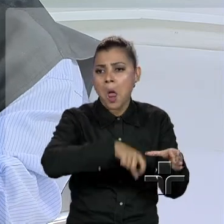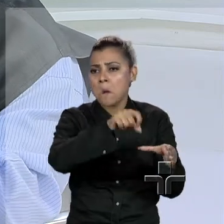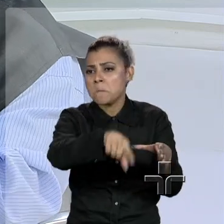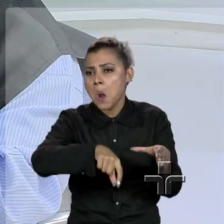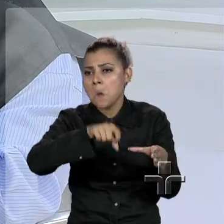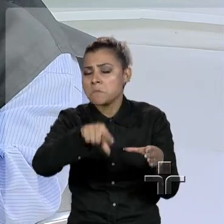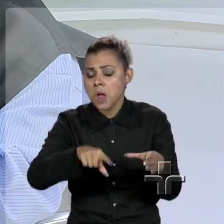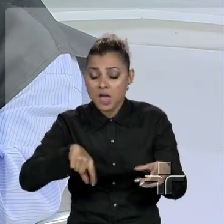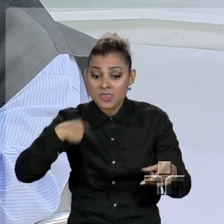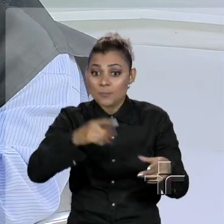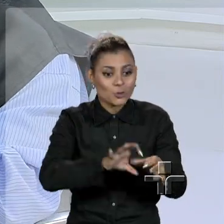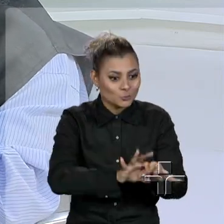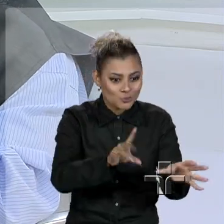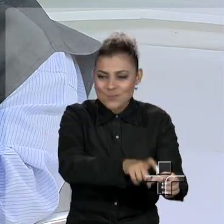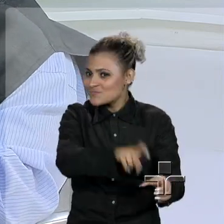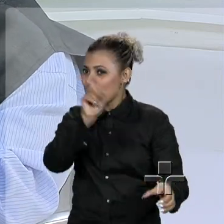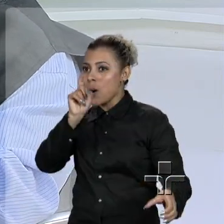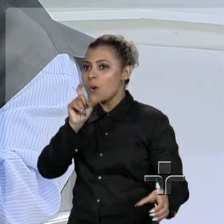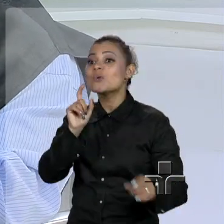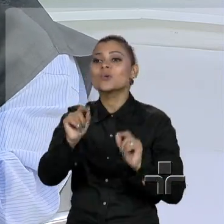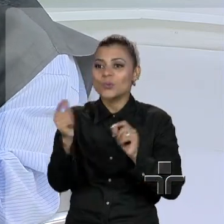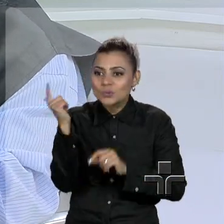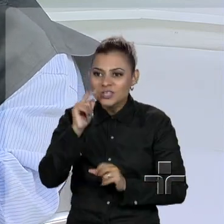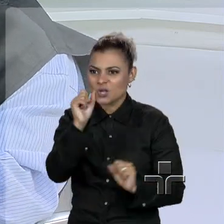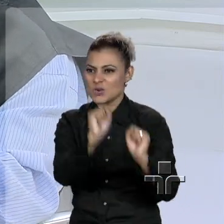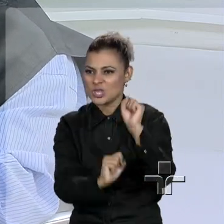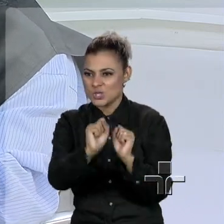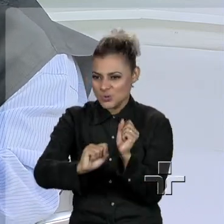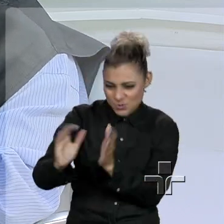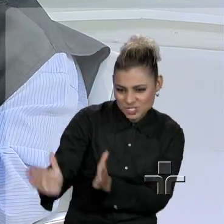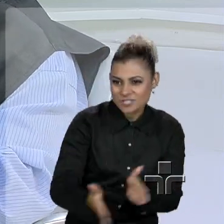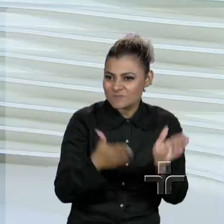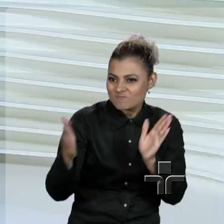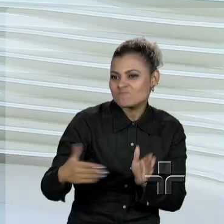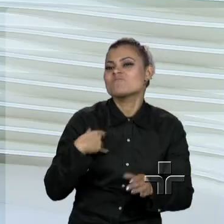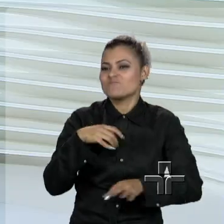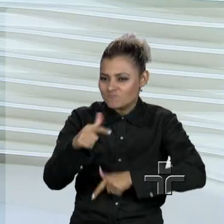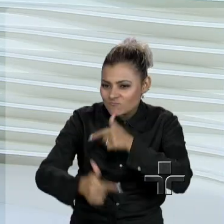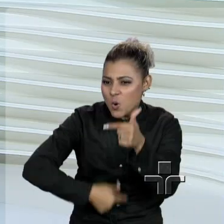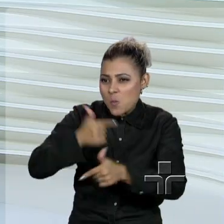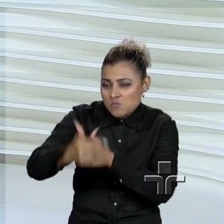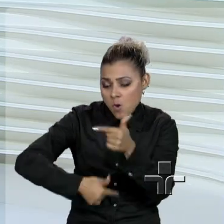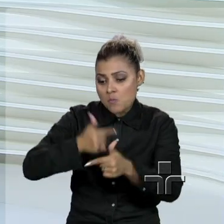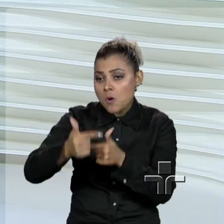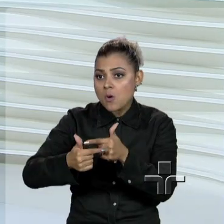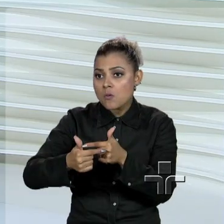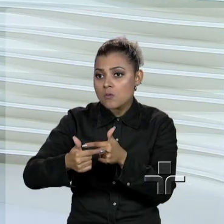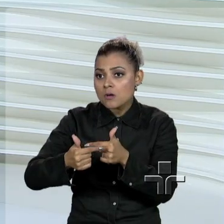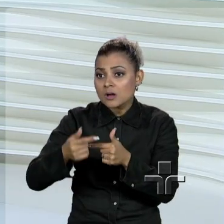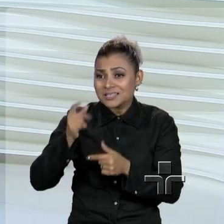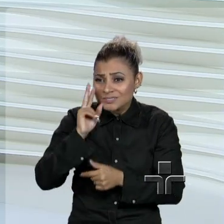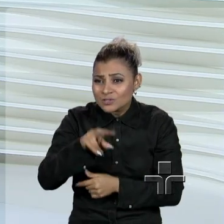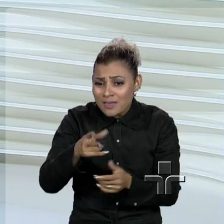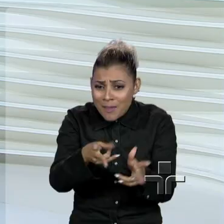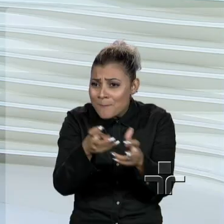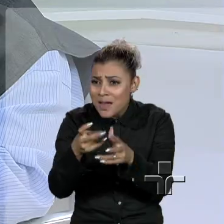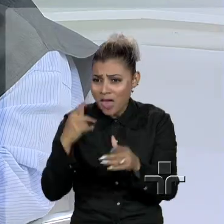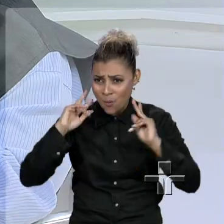liberou, foi para a indústria onde ele estava fechado. Se você olhar toda a história do